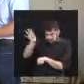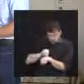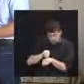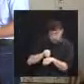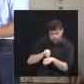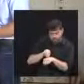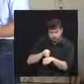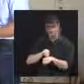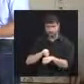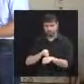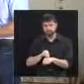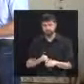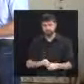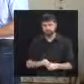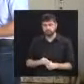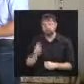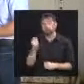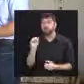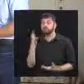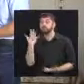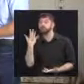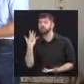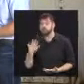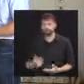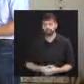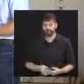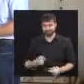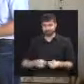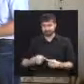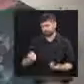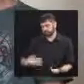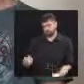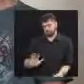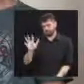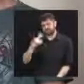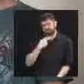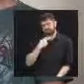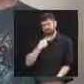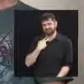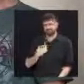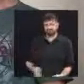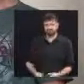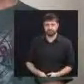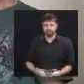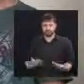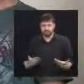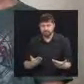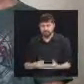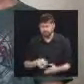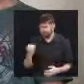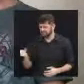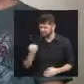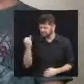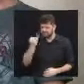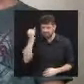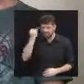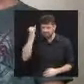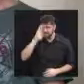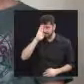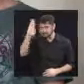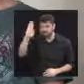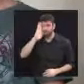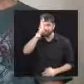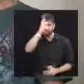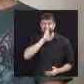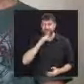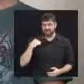reproduzida? Quanto me custará isso? Porque às vezes é inviável, né? Mas o mais importante, sai de